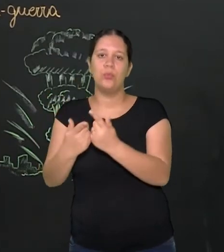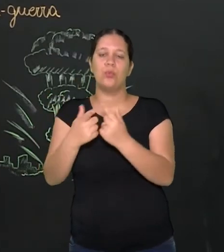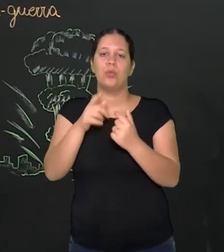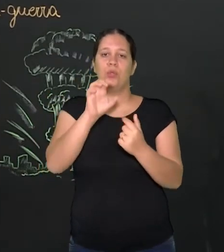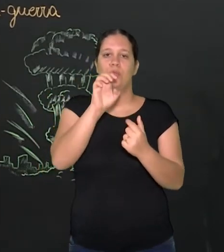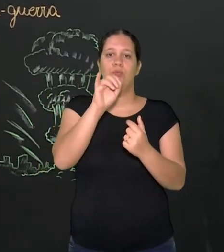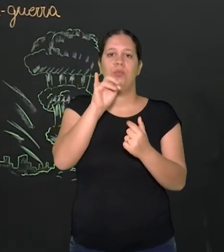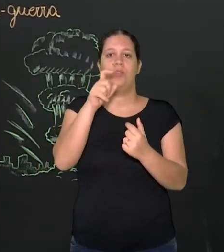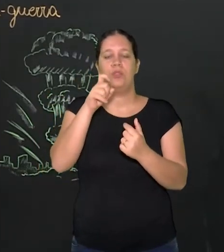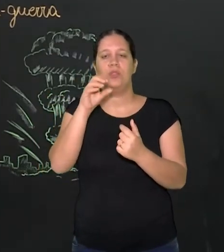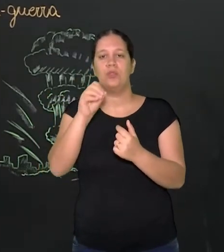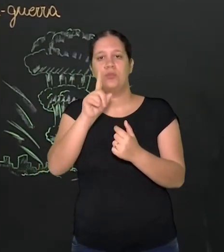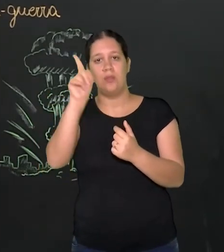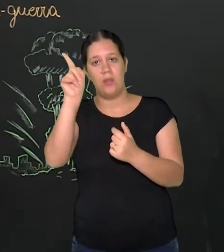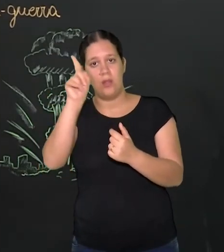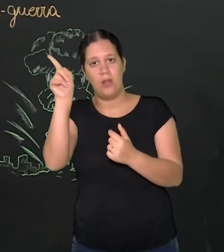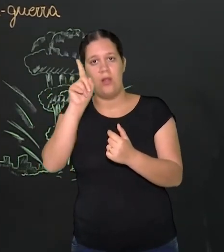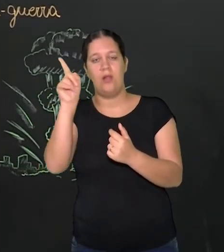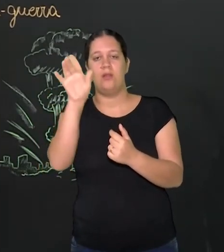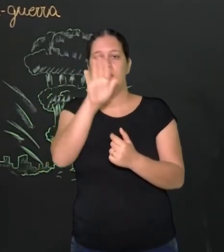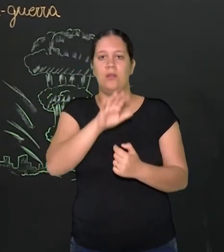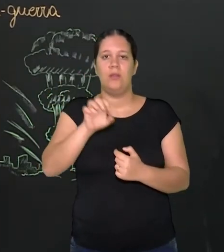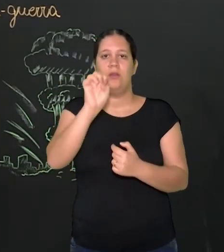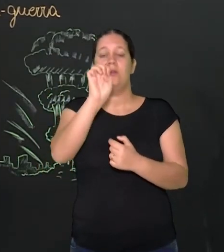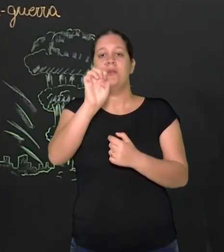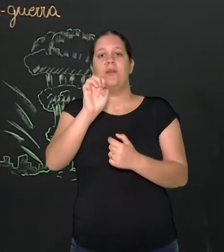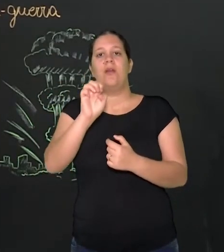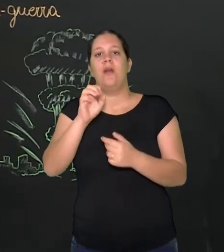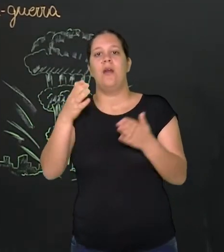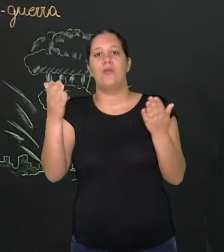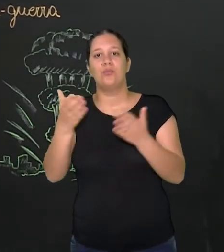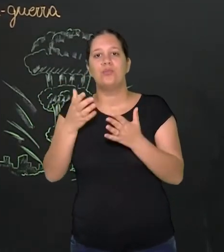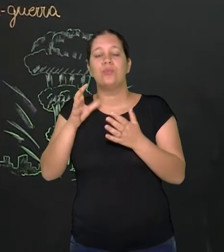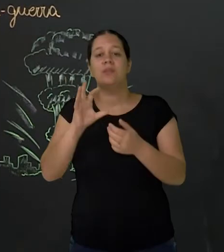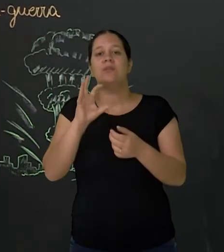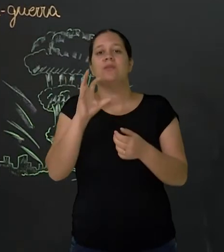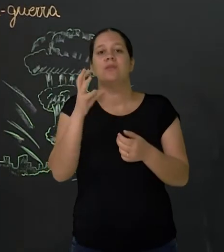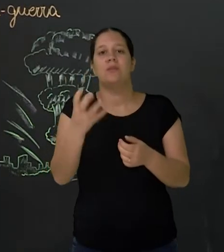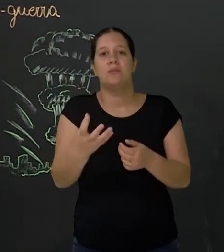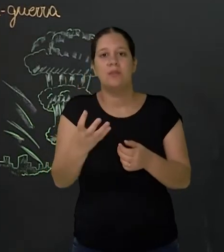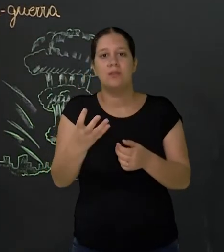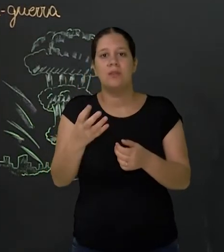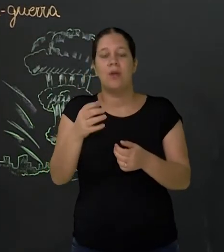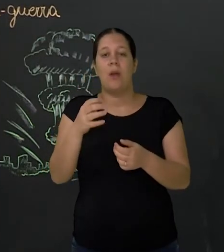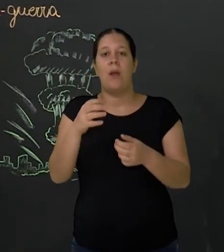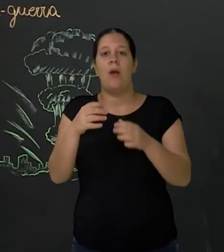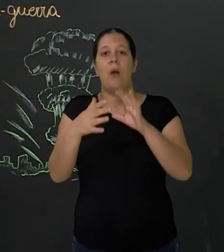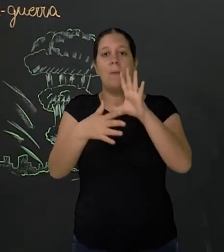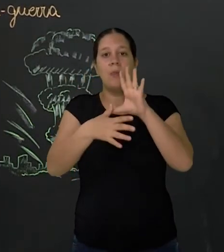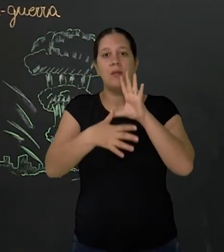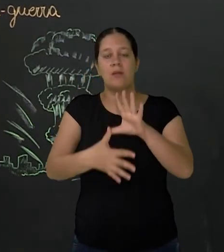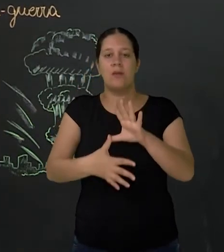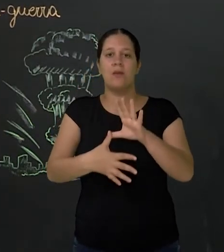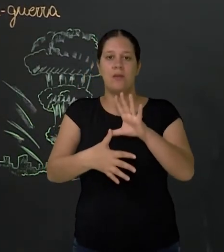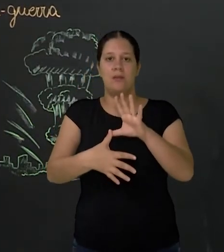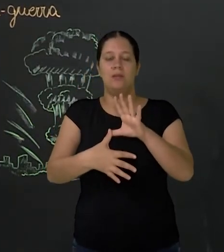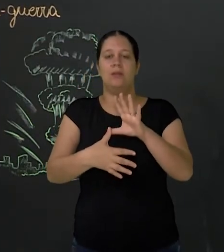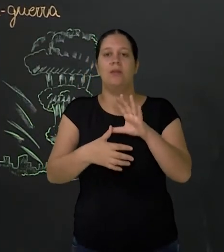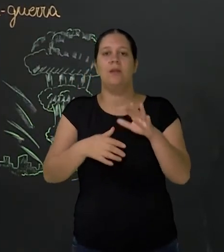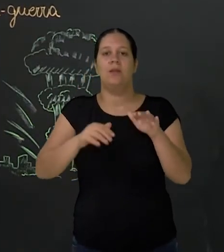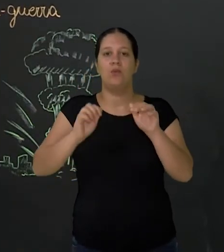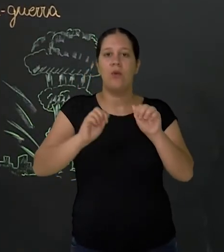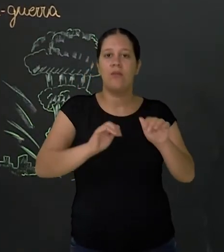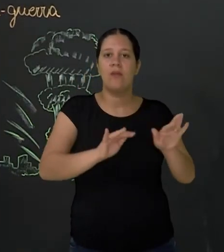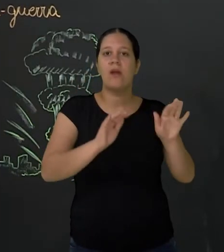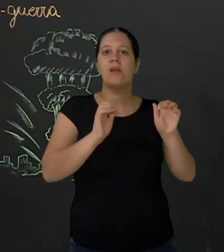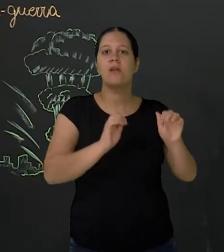Itália e Japão, os japoneses lá na Europa fazem um ataque surpresa a uma base americana no Havaí.